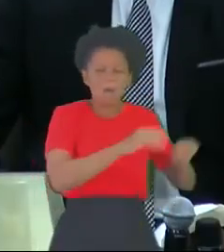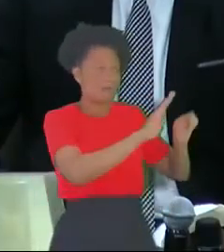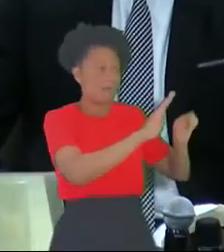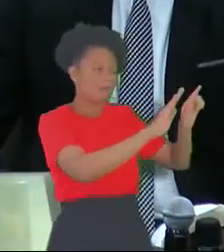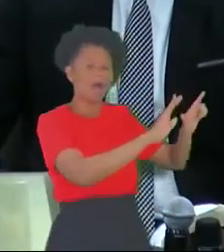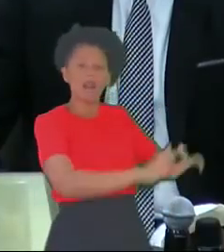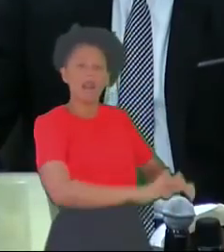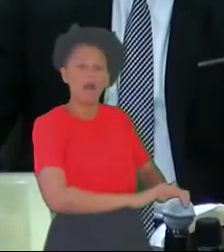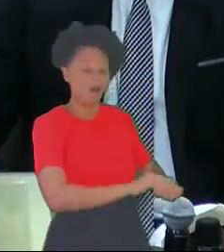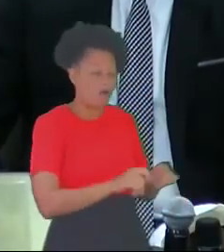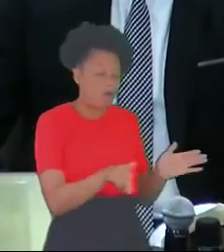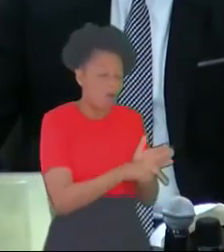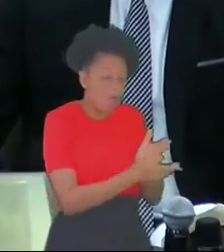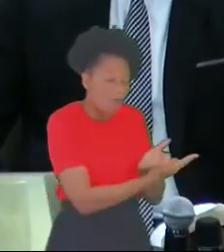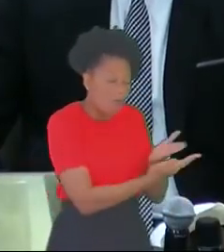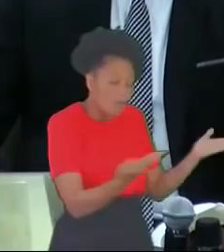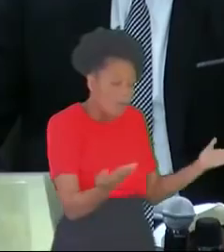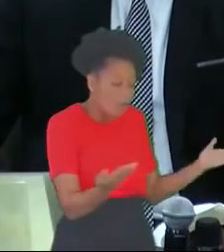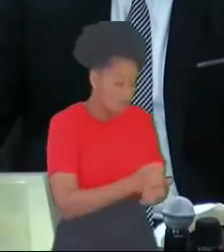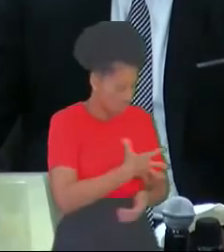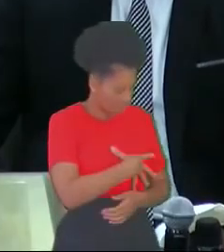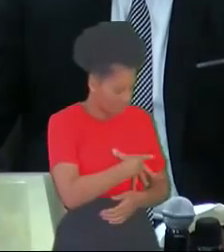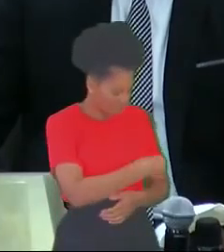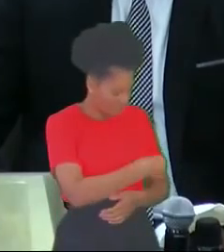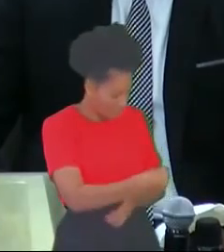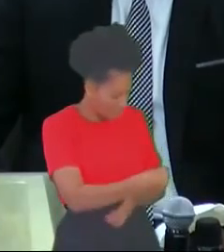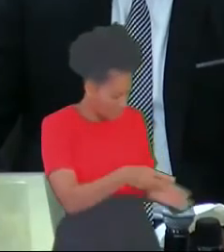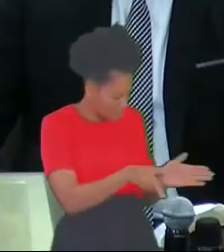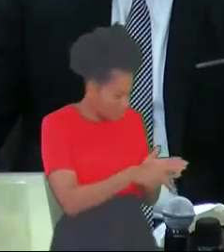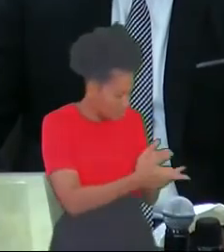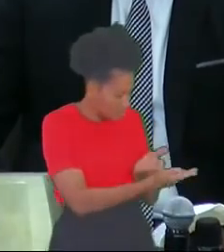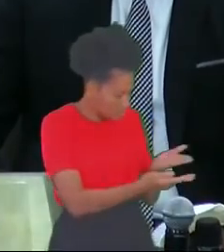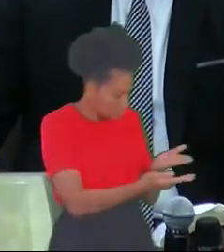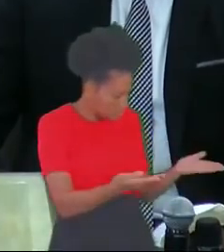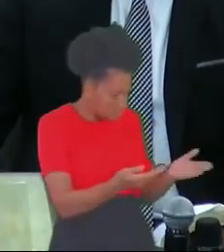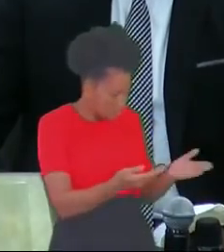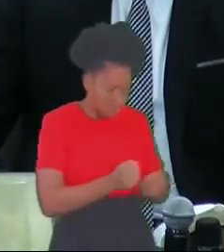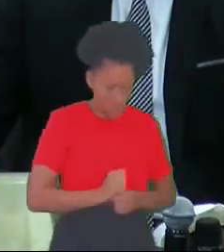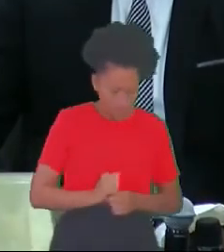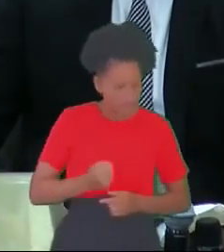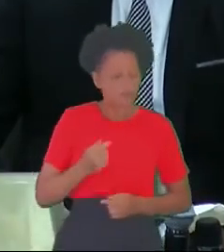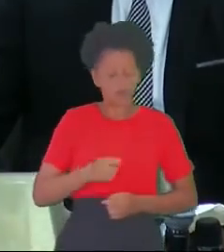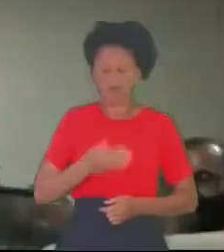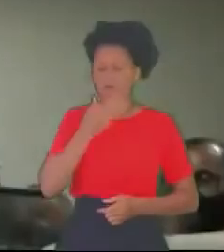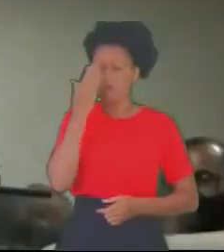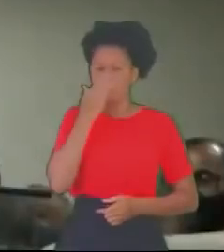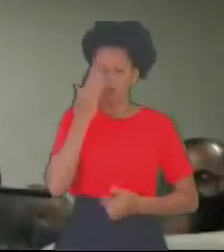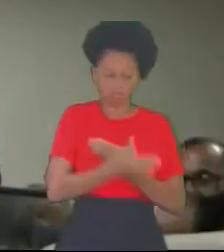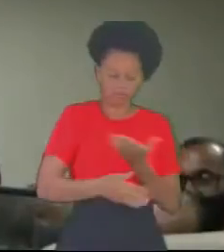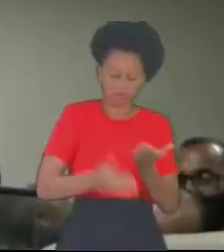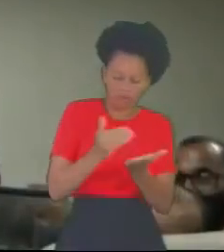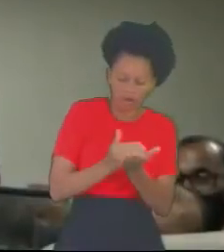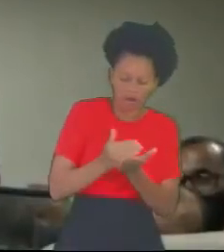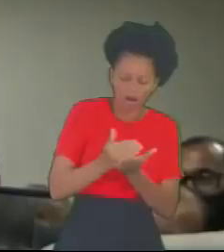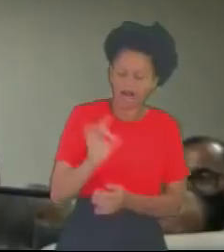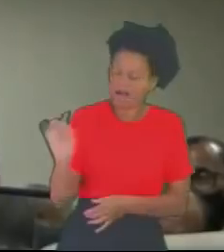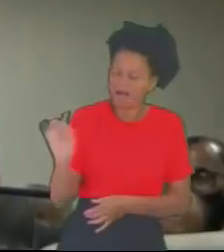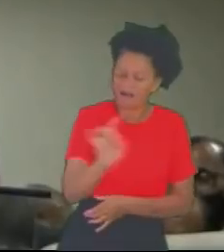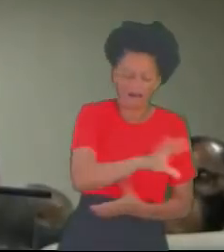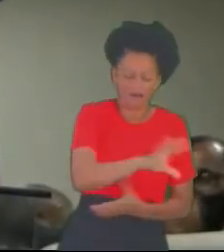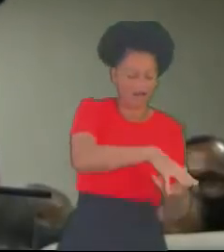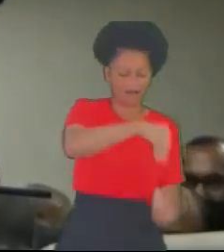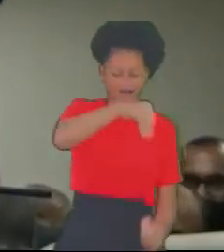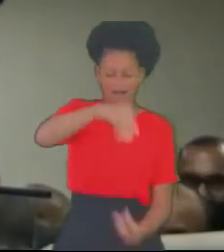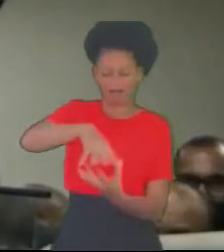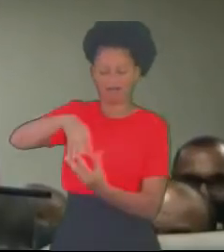os filhos de Israel se prostituíssem. Veja, no princípio, a Bíblia diz que em cada alma havia o quê, meus